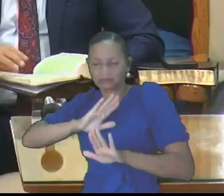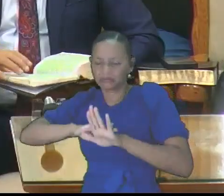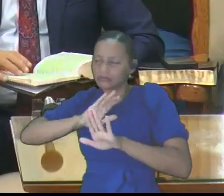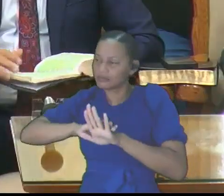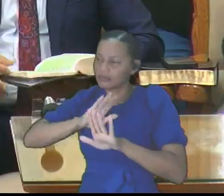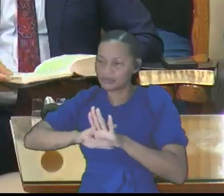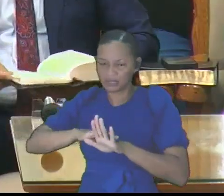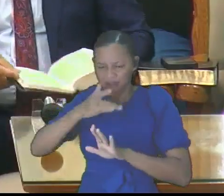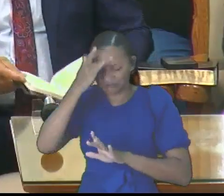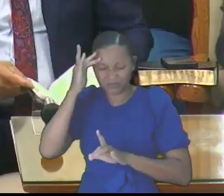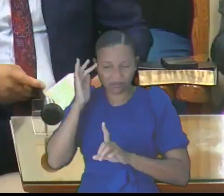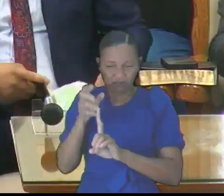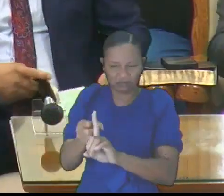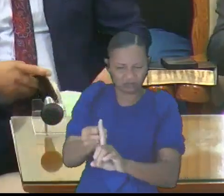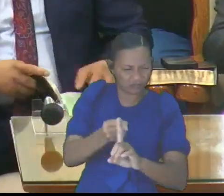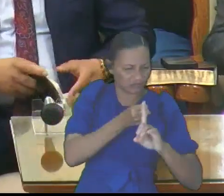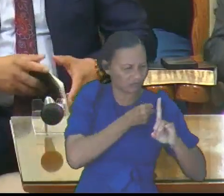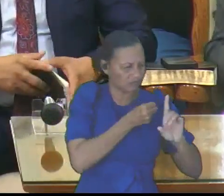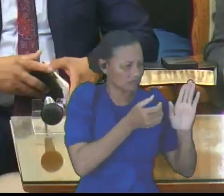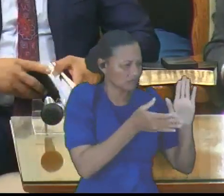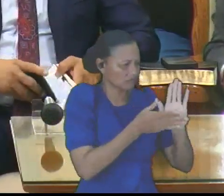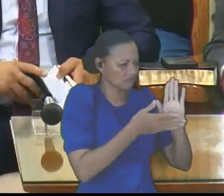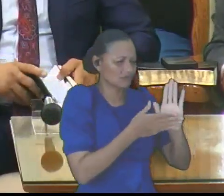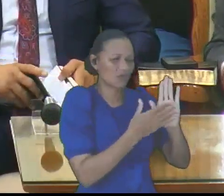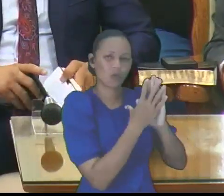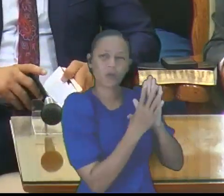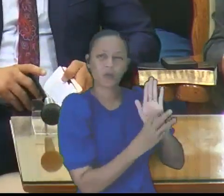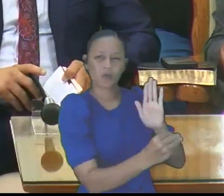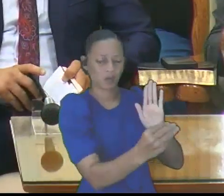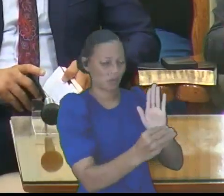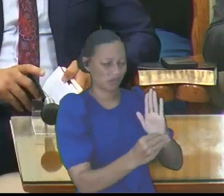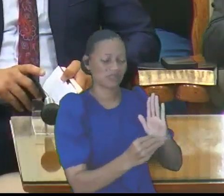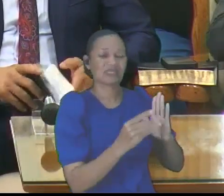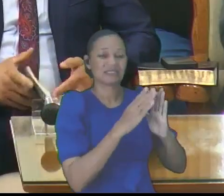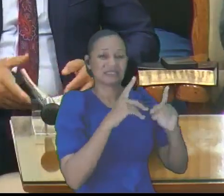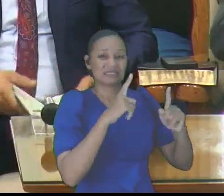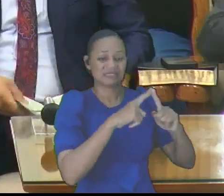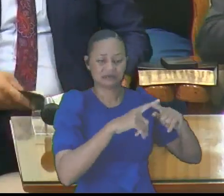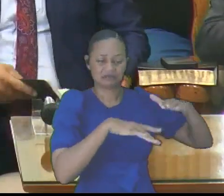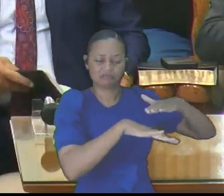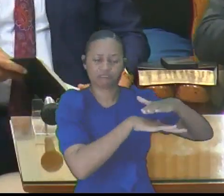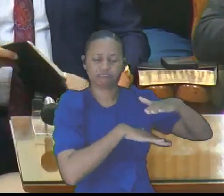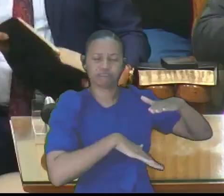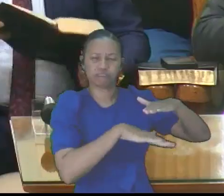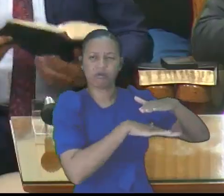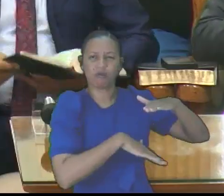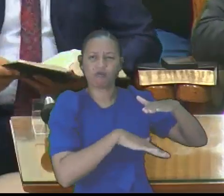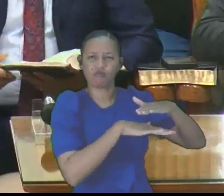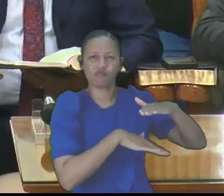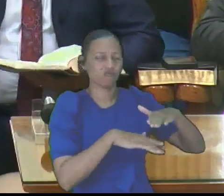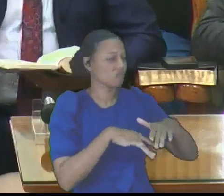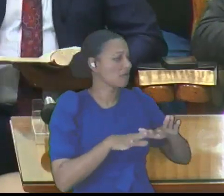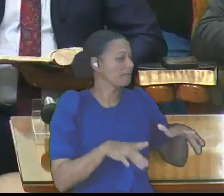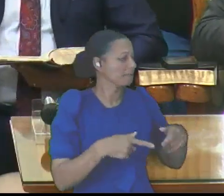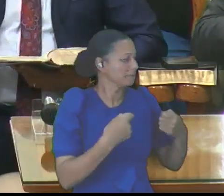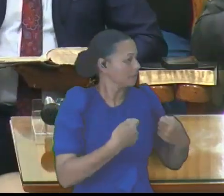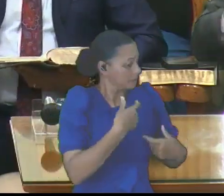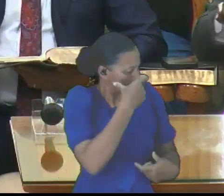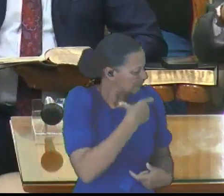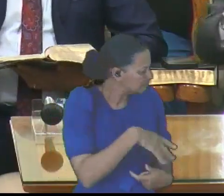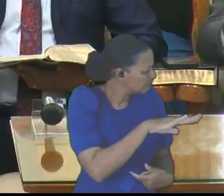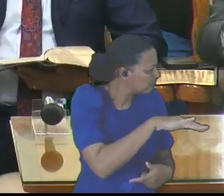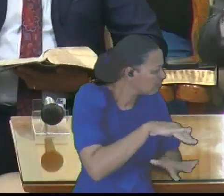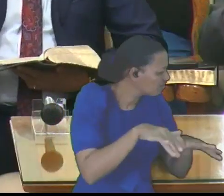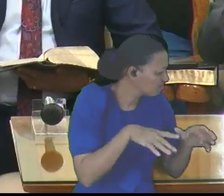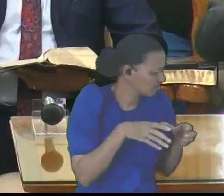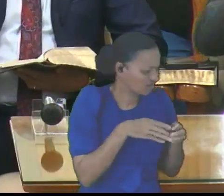pessoas da igreja, propõem um modelo de igreja informal, propõe, não, a gente, para ser crente, a gente